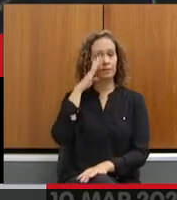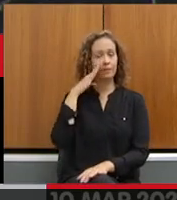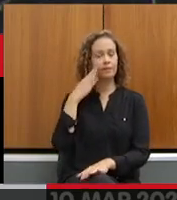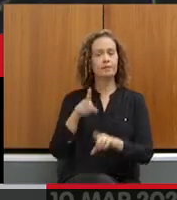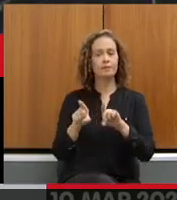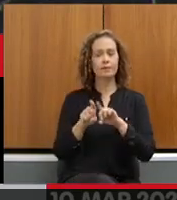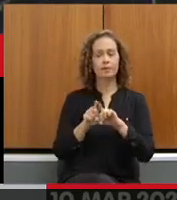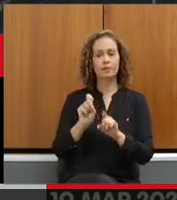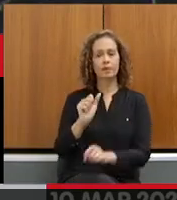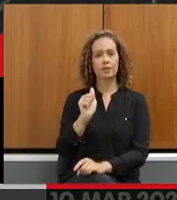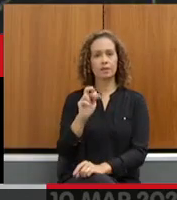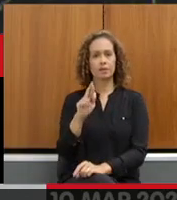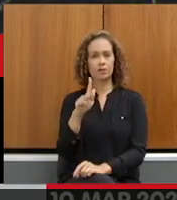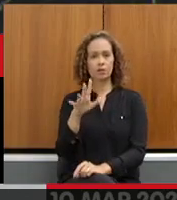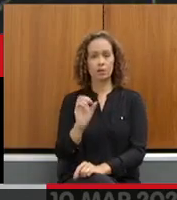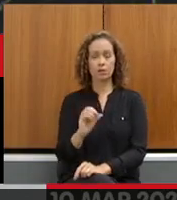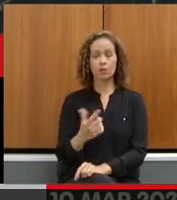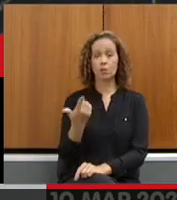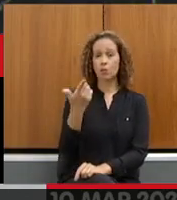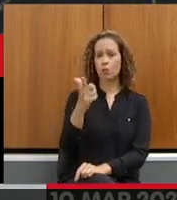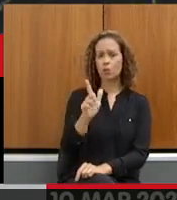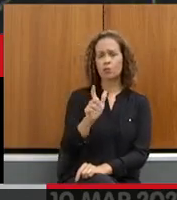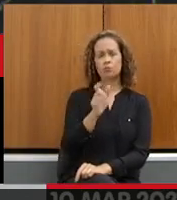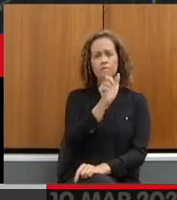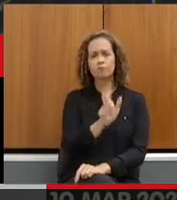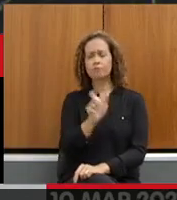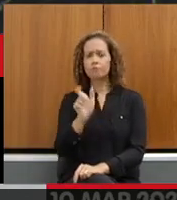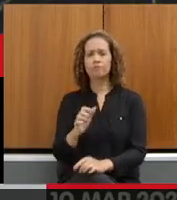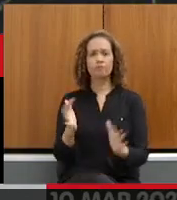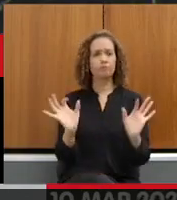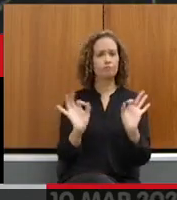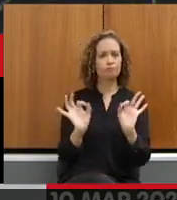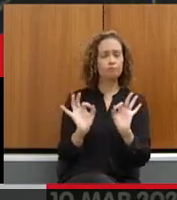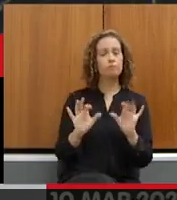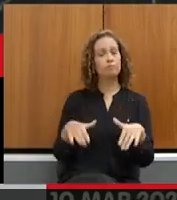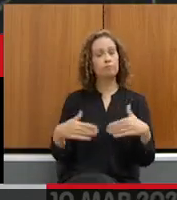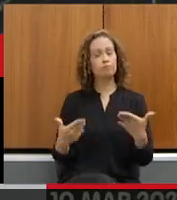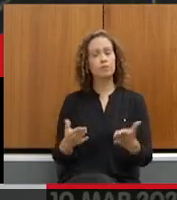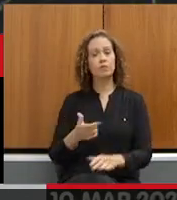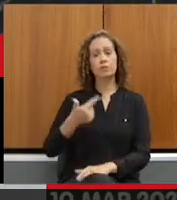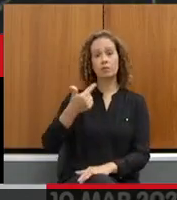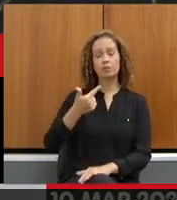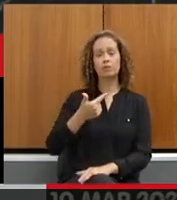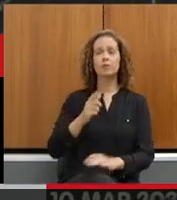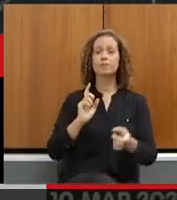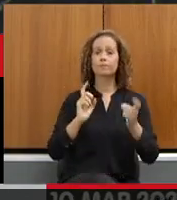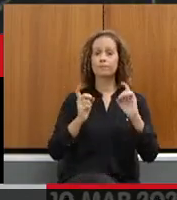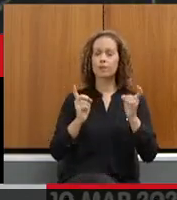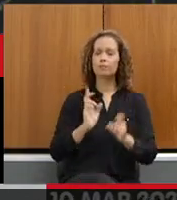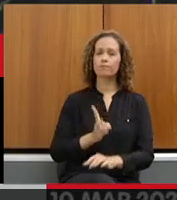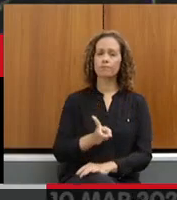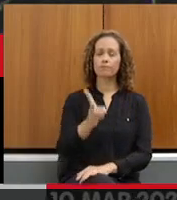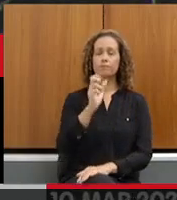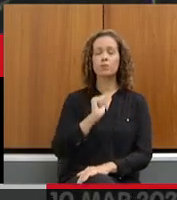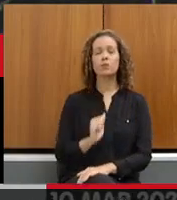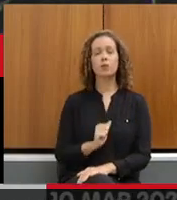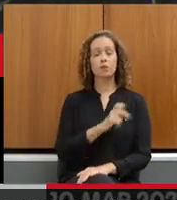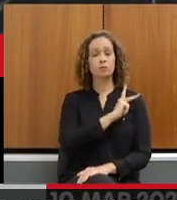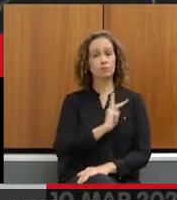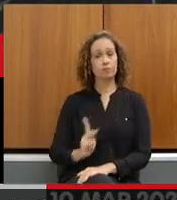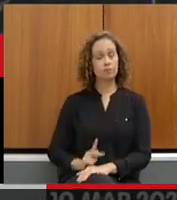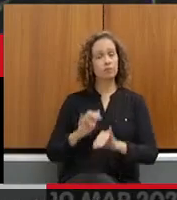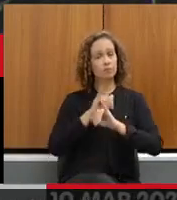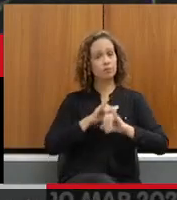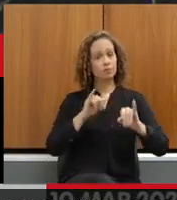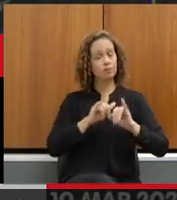não havendo outros oradores inscritos passa-se a segunda parte da reunião em sua primeira fase momento em que o presidente informa ao